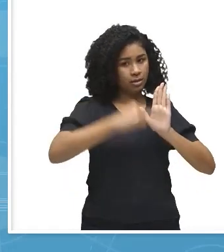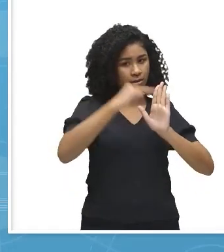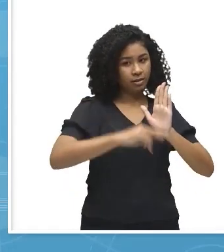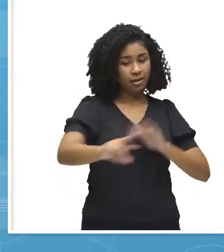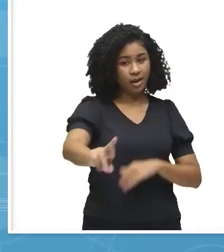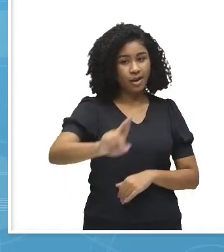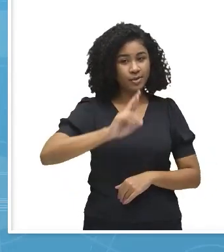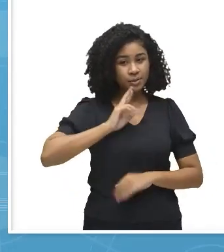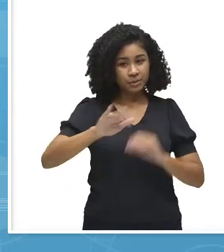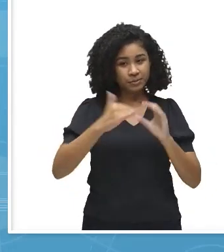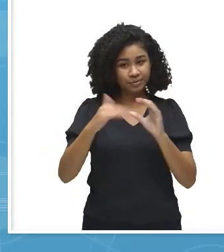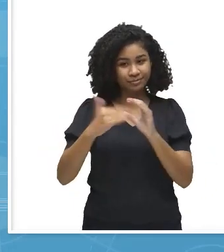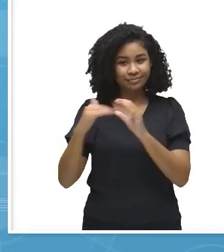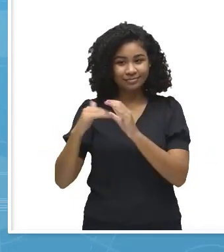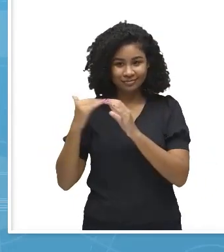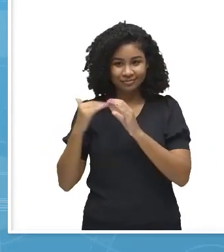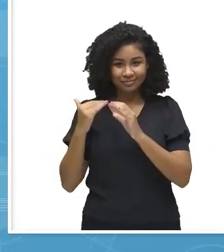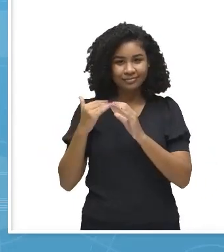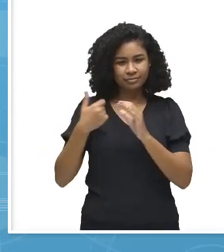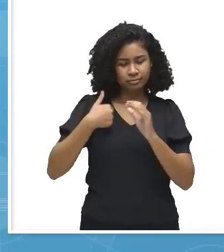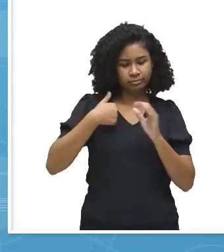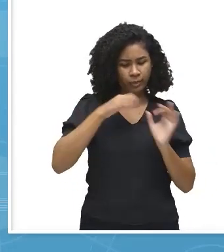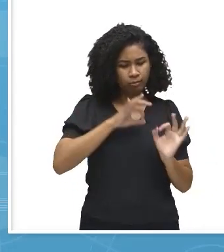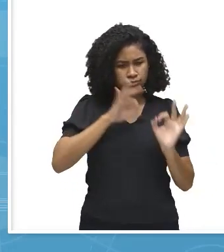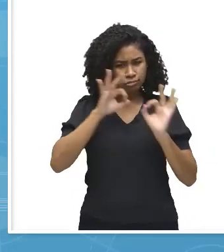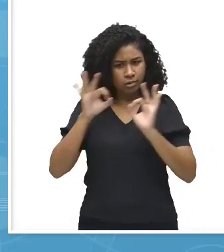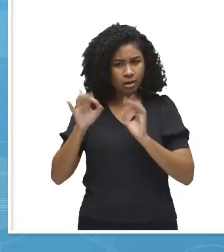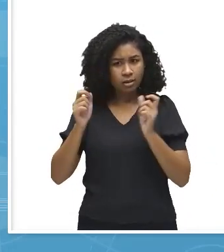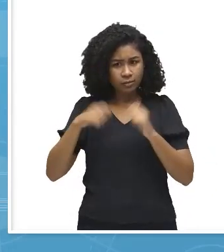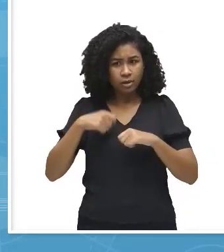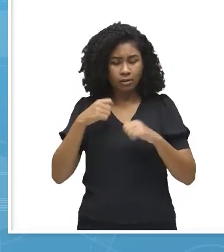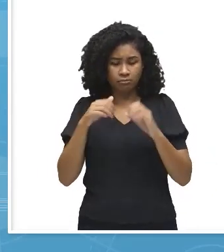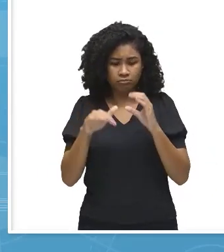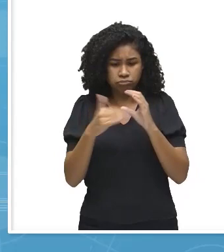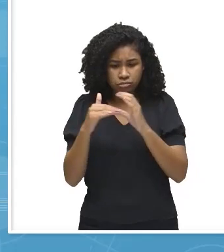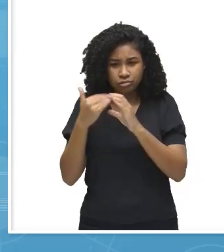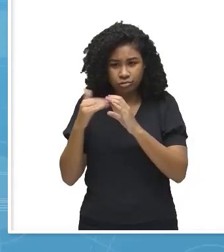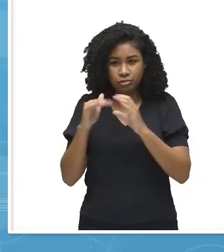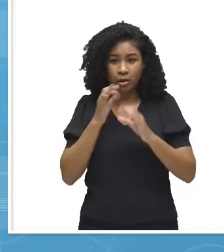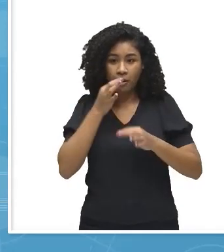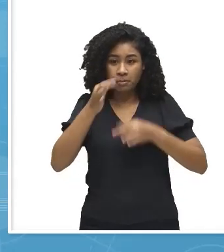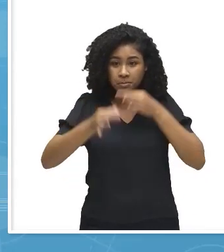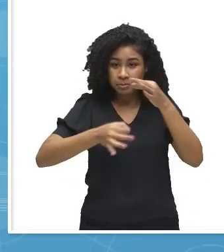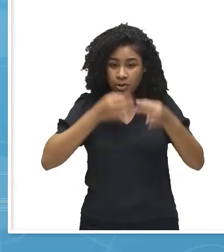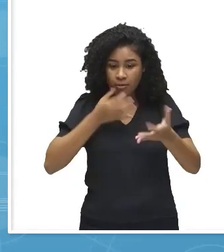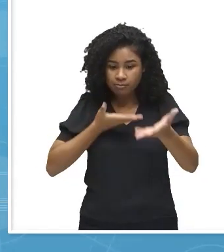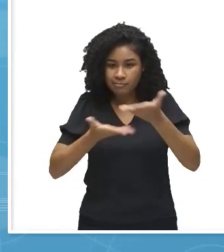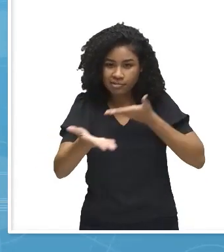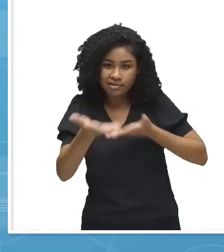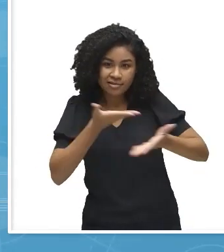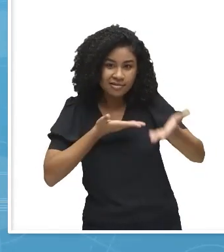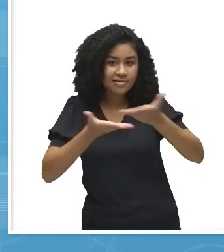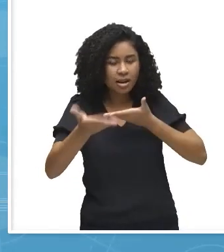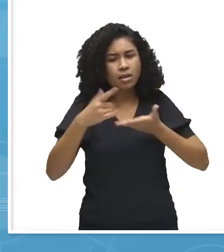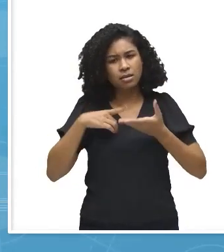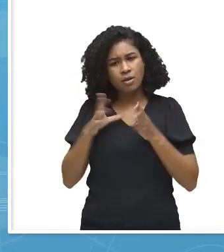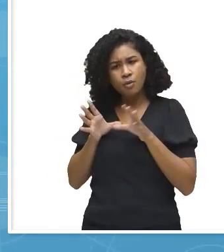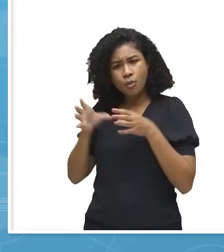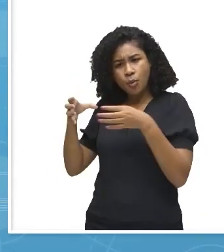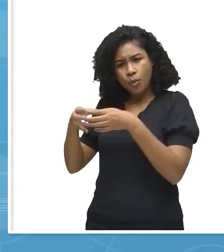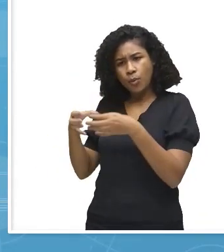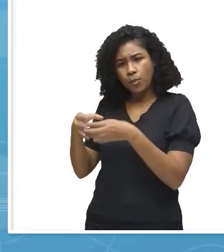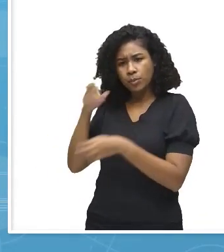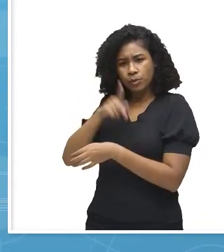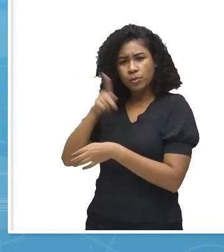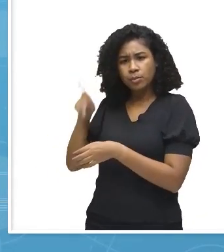no chat, tá? A gente vai estar acompanhando, não somente eu, né, professora Andresa, mas também a gente tem um grupo de professores no